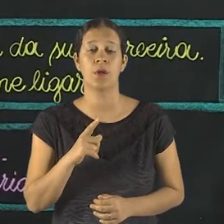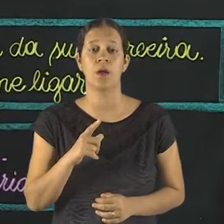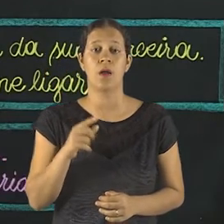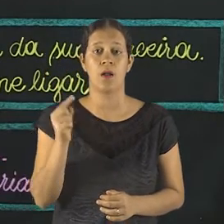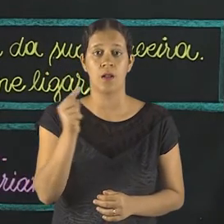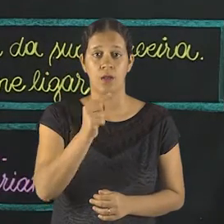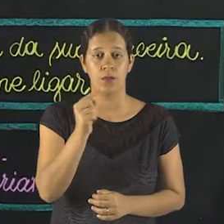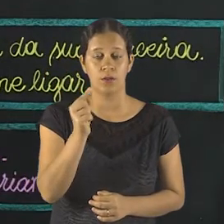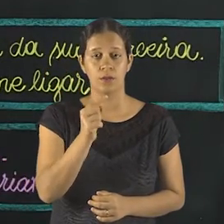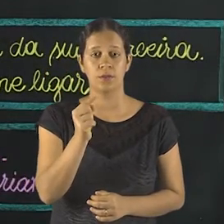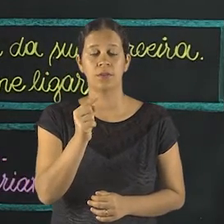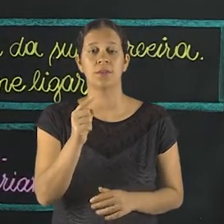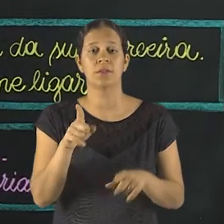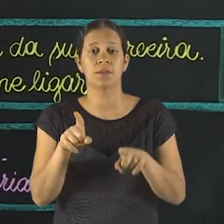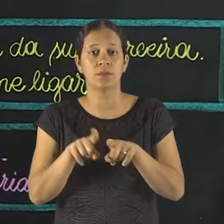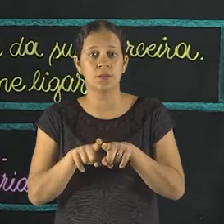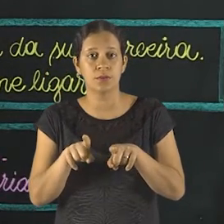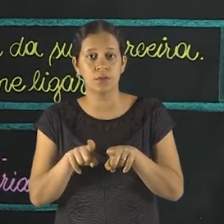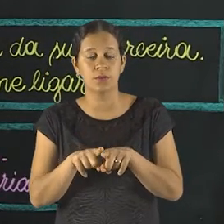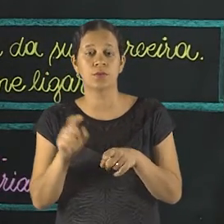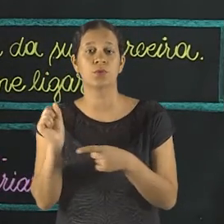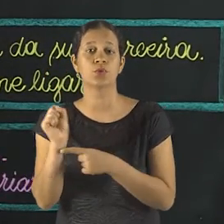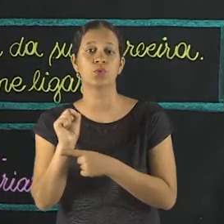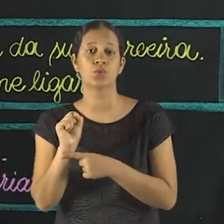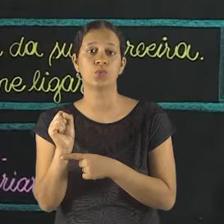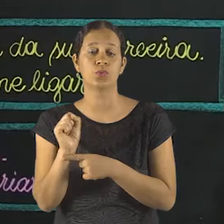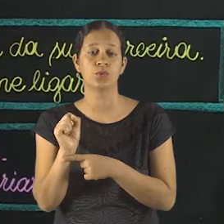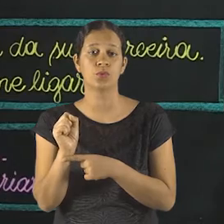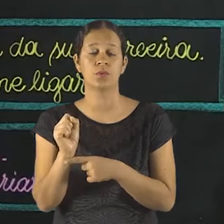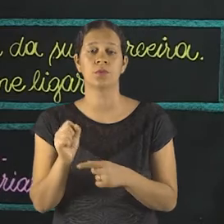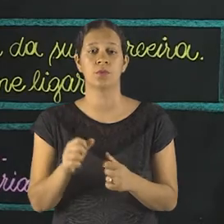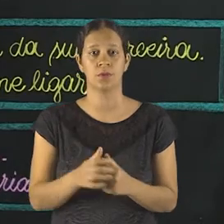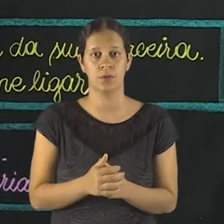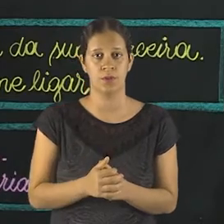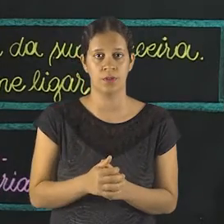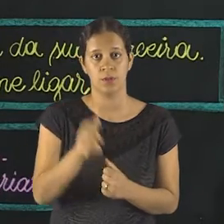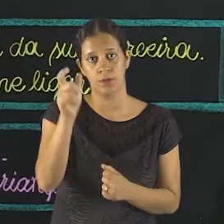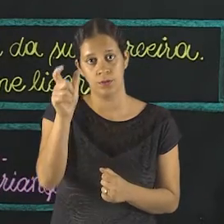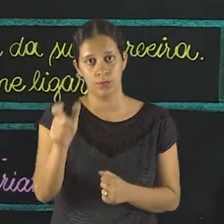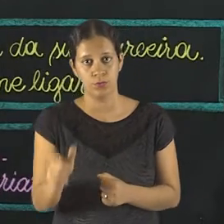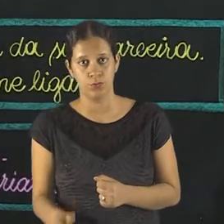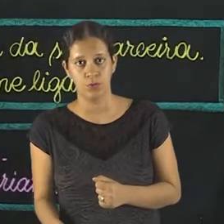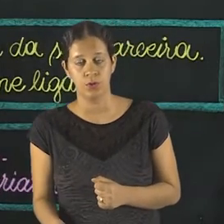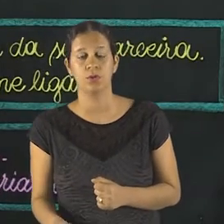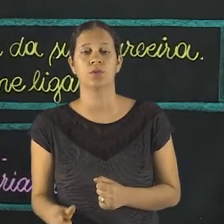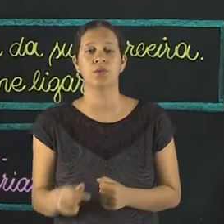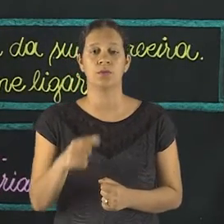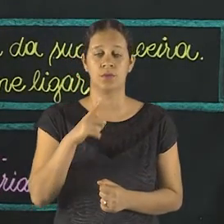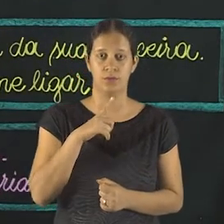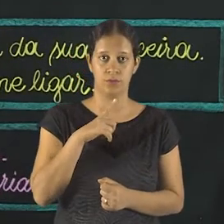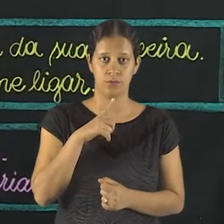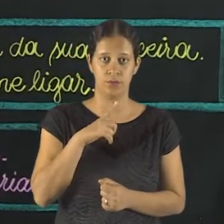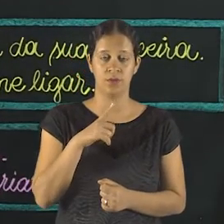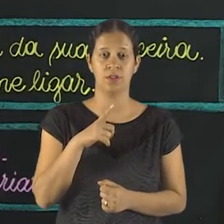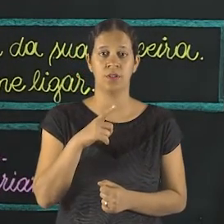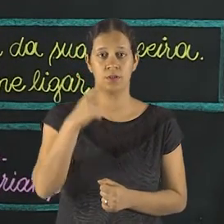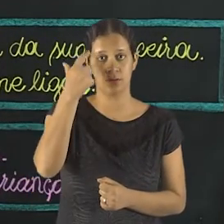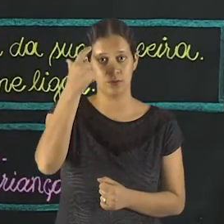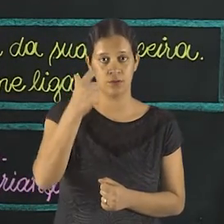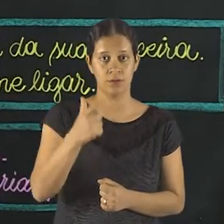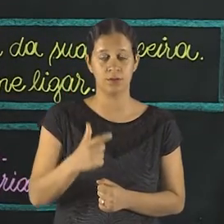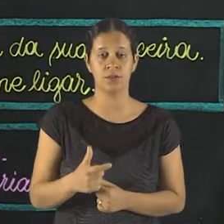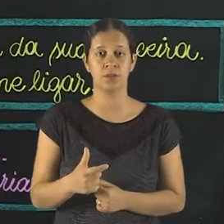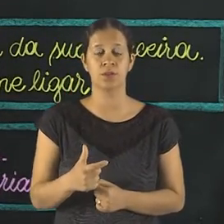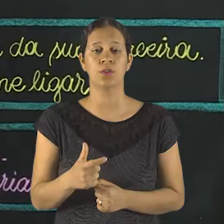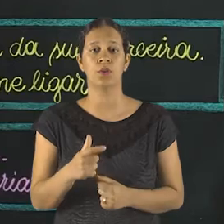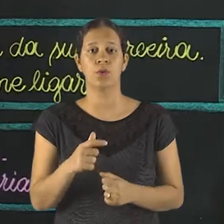Nesse caso, ela tem um valor também de sujeito. O que é fundamental? Sempre que eu tenho uma construção com o verbo ser